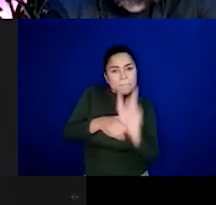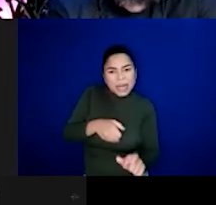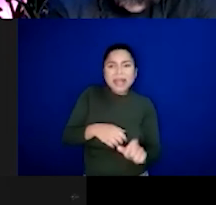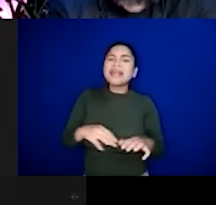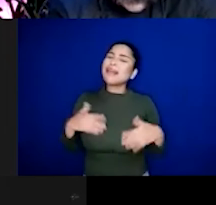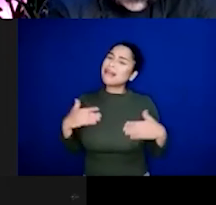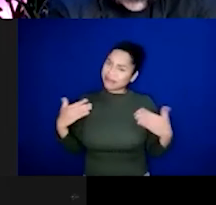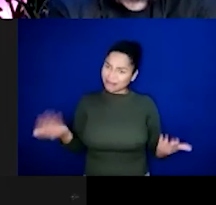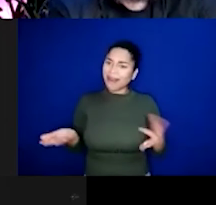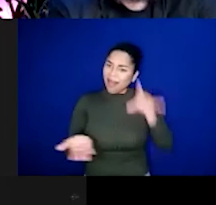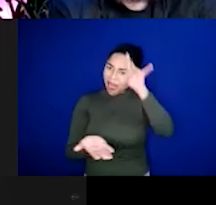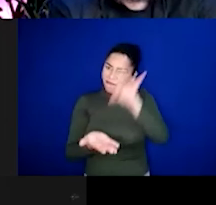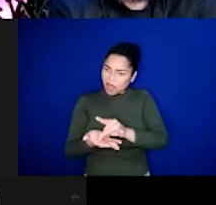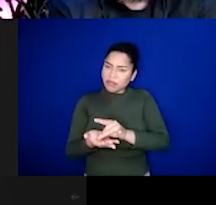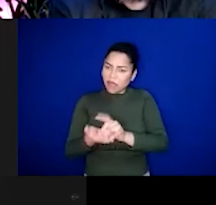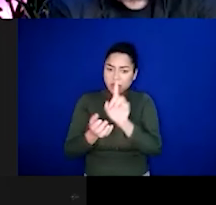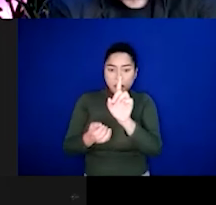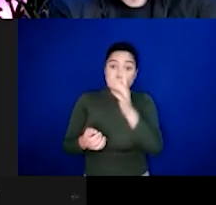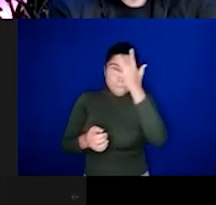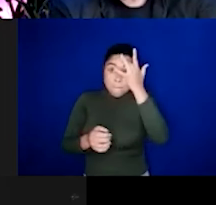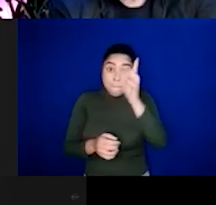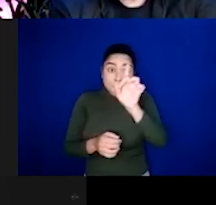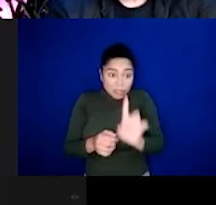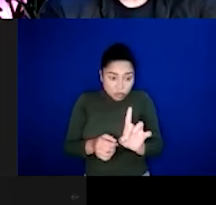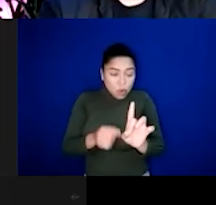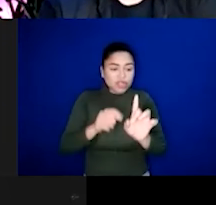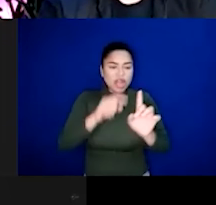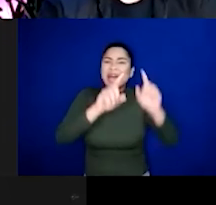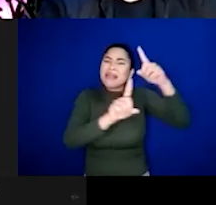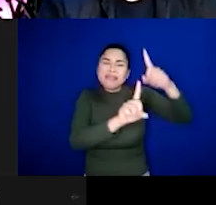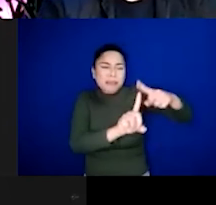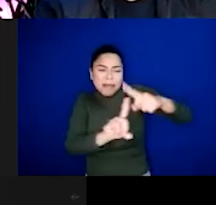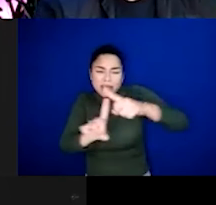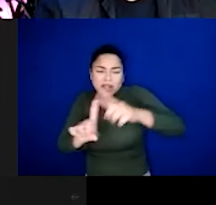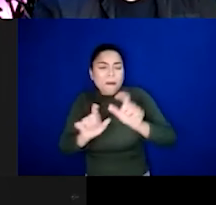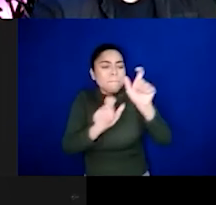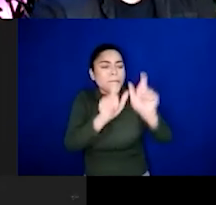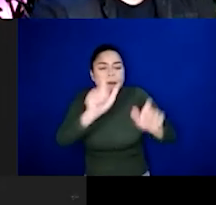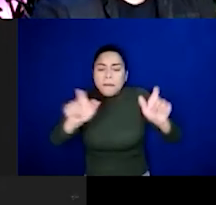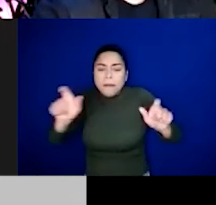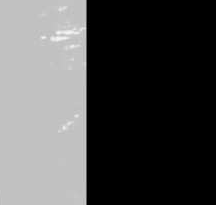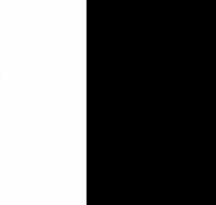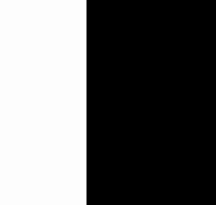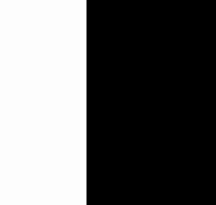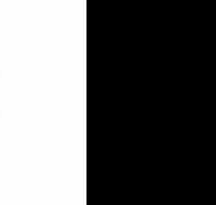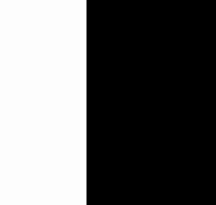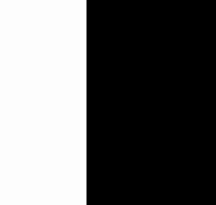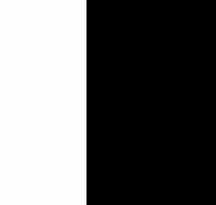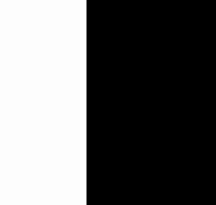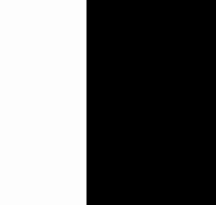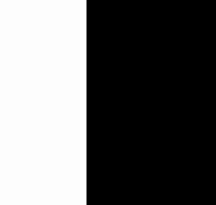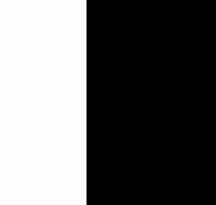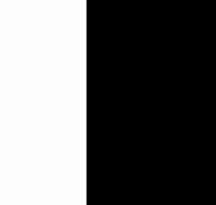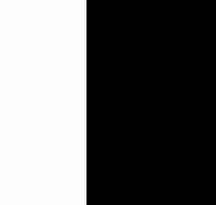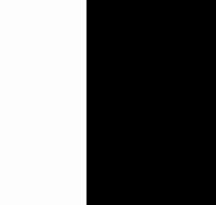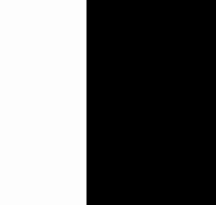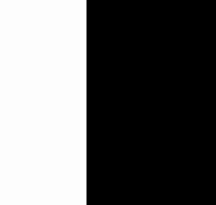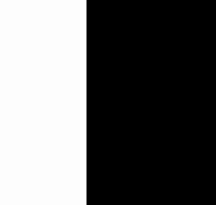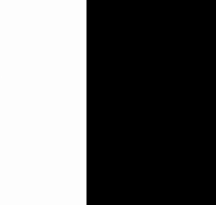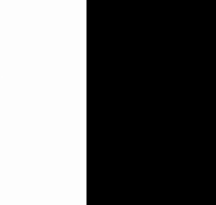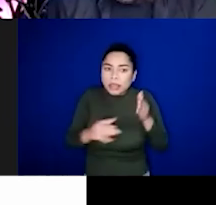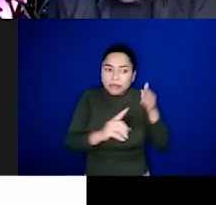realmente colocando todas as pessoas no centro daqueles produtos e serviços que a gente está criando eu tossi aqui alguns exemplos práticos do